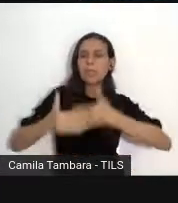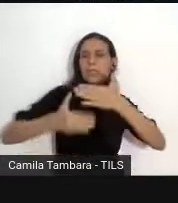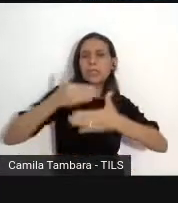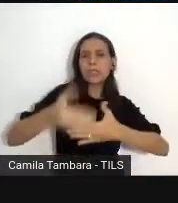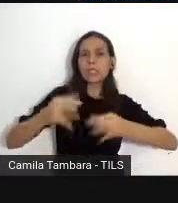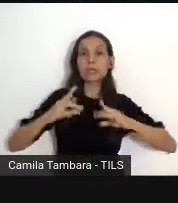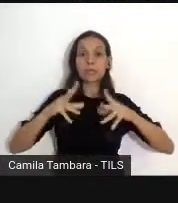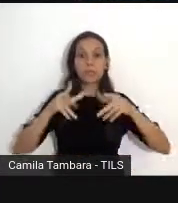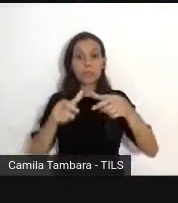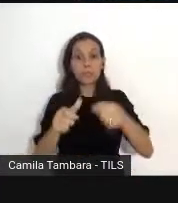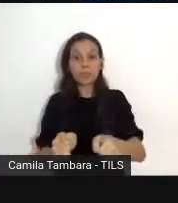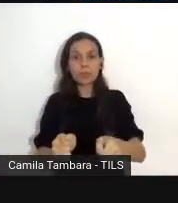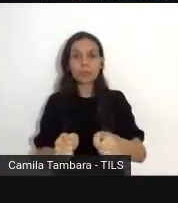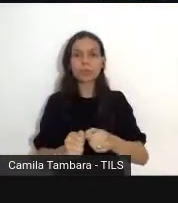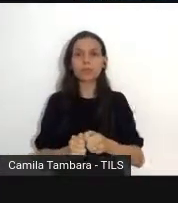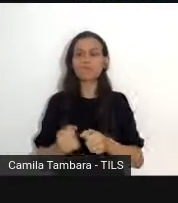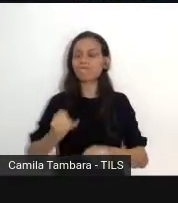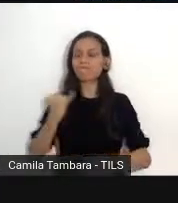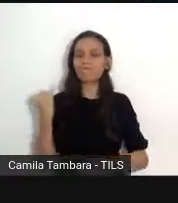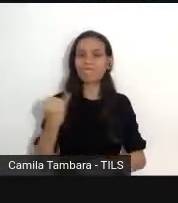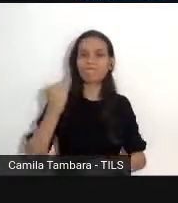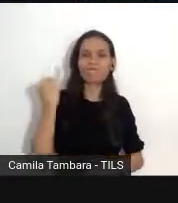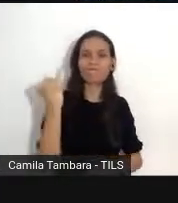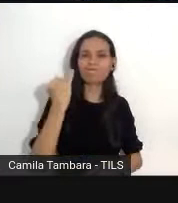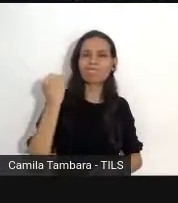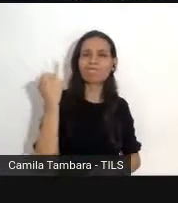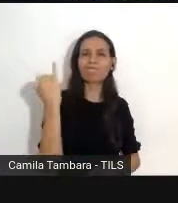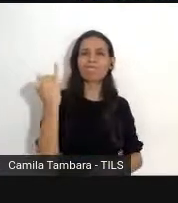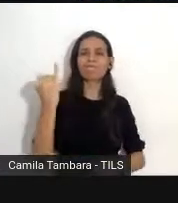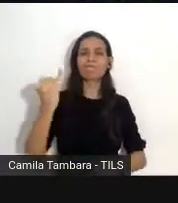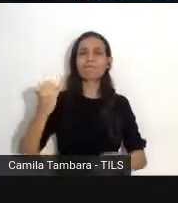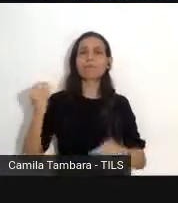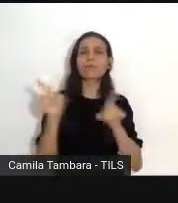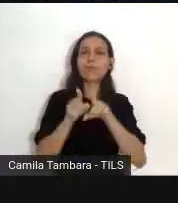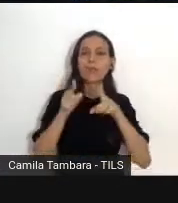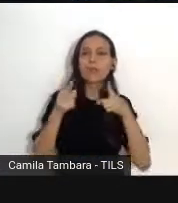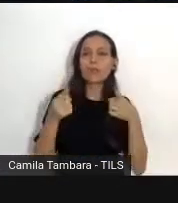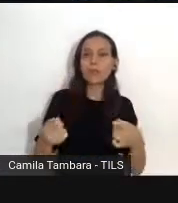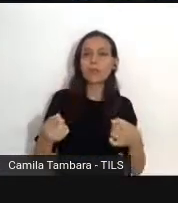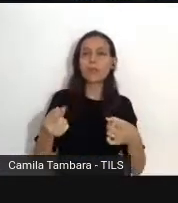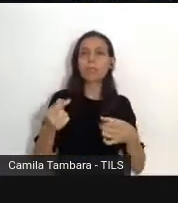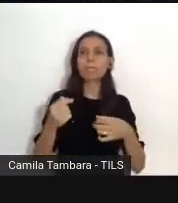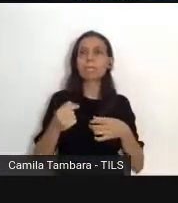que é fundamental e que também essa situação